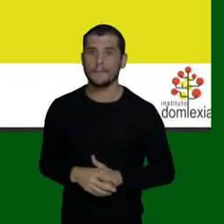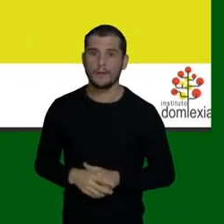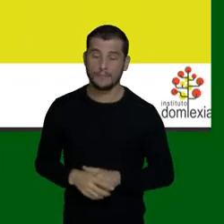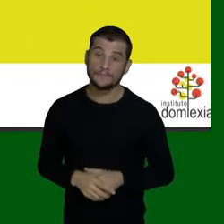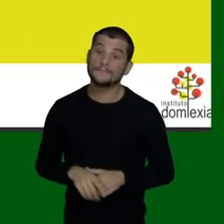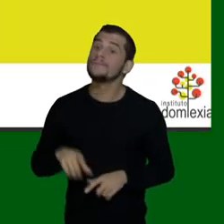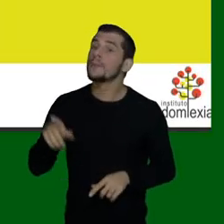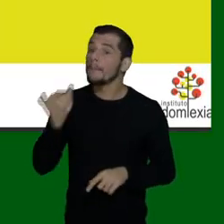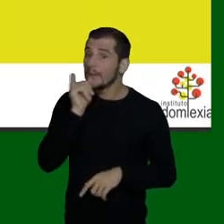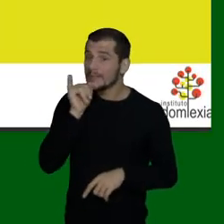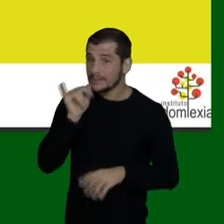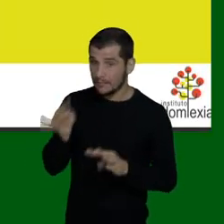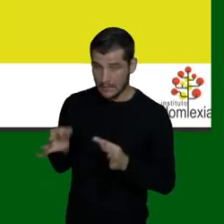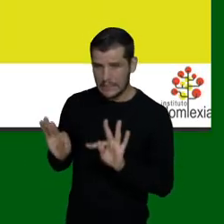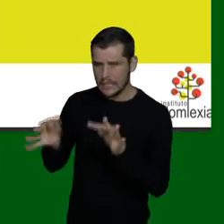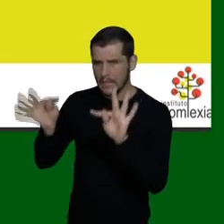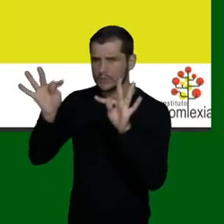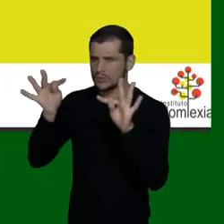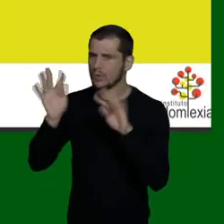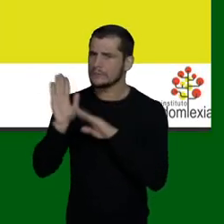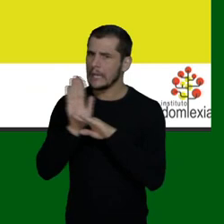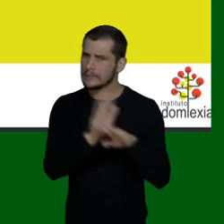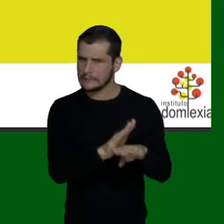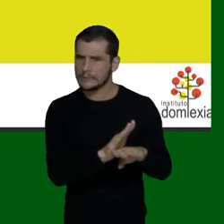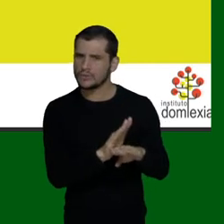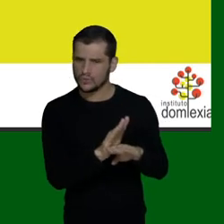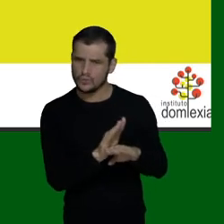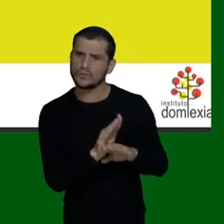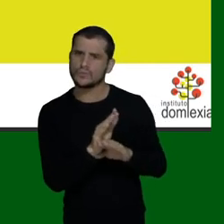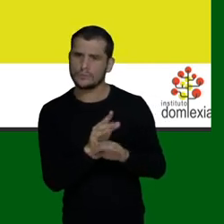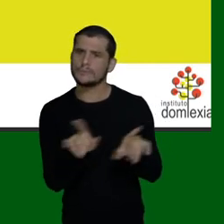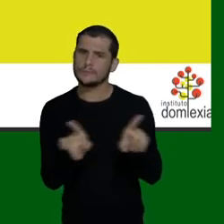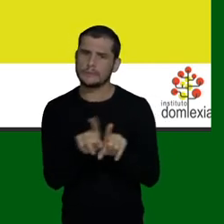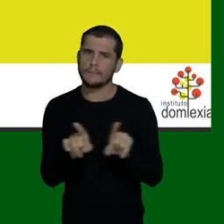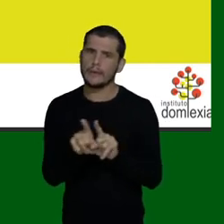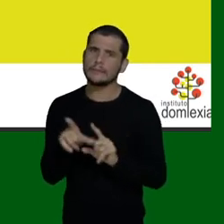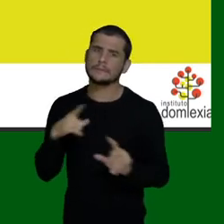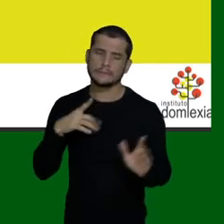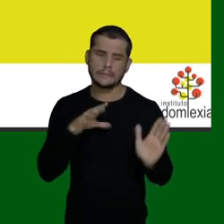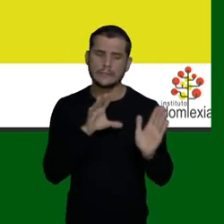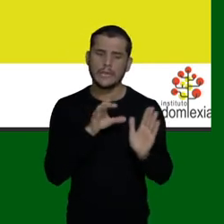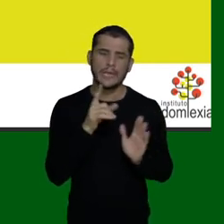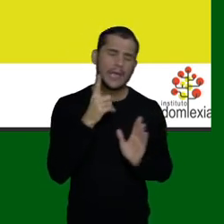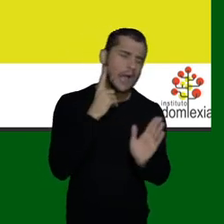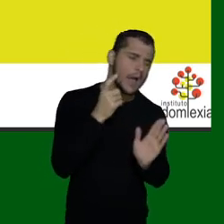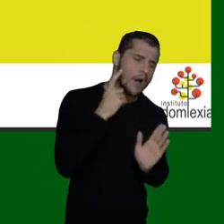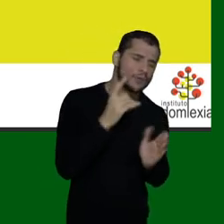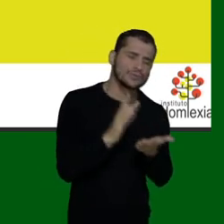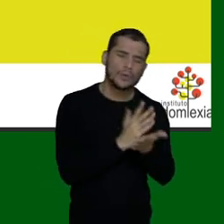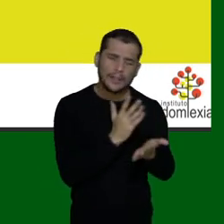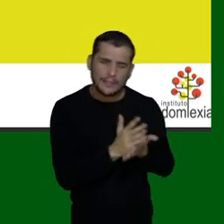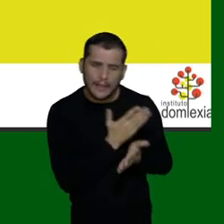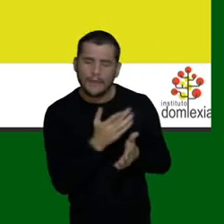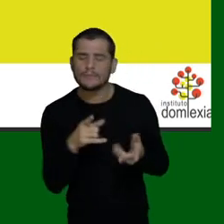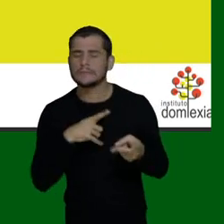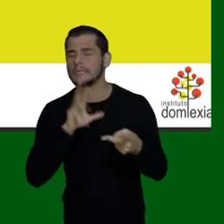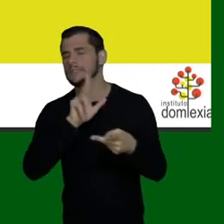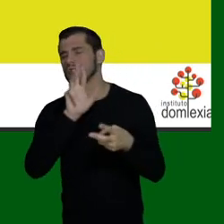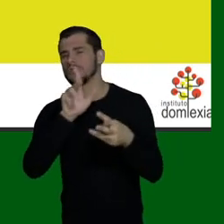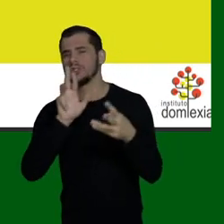tecnologia né para para nos auxiliar na leitura a gente tem audiobooks a gente tem várias várias coisas que a gente pode usar em termos de